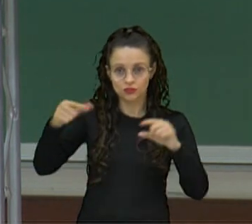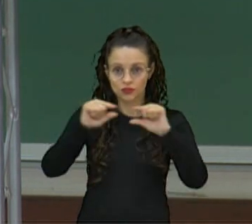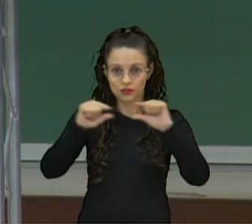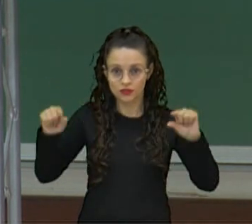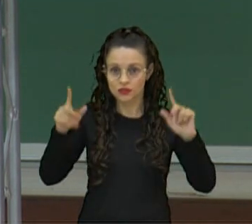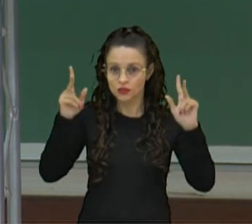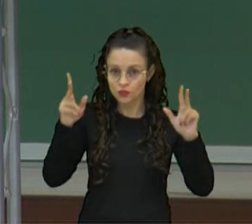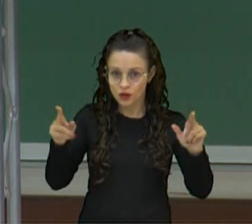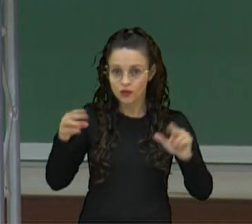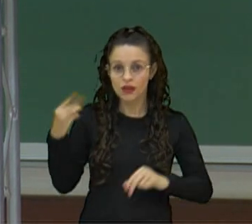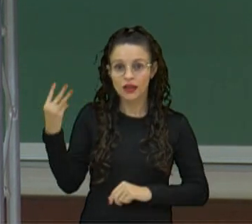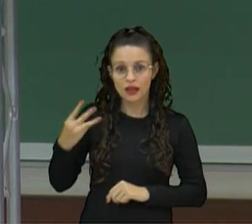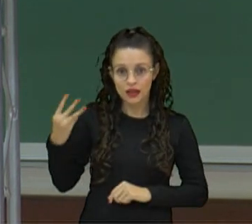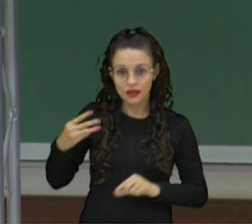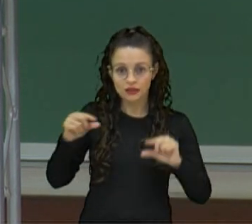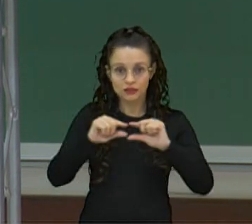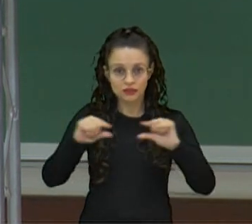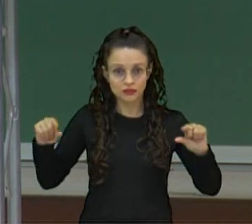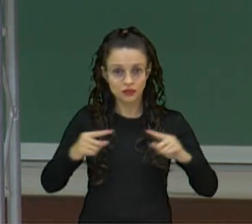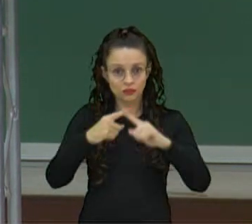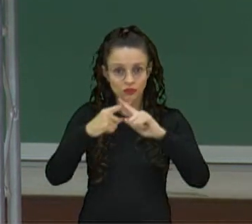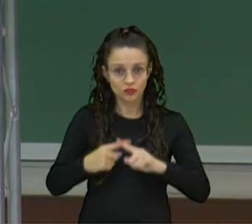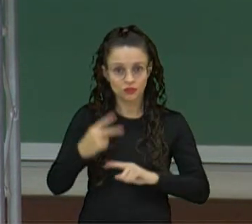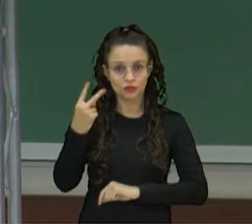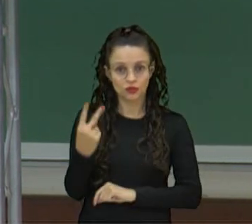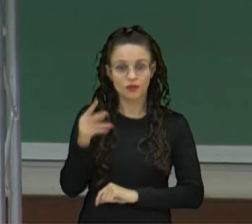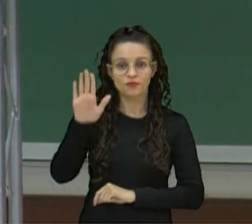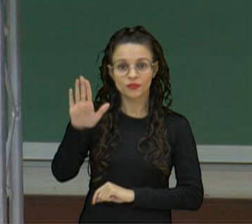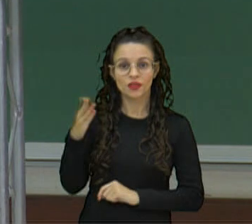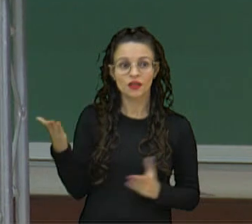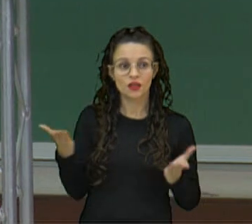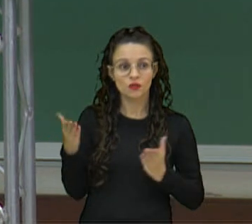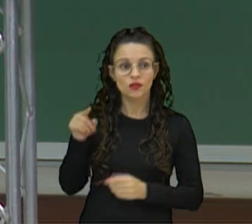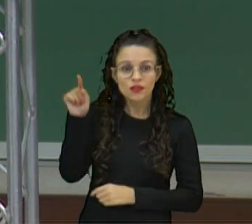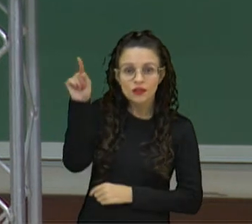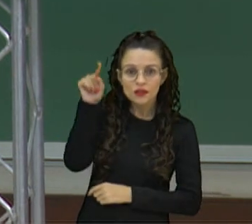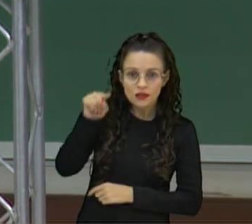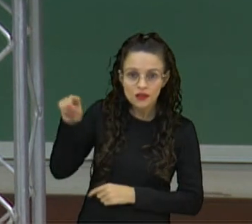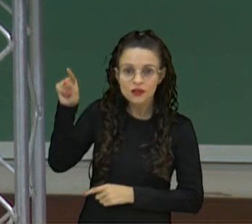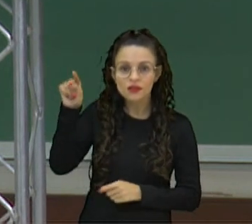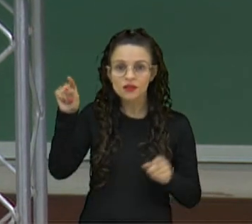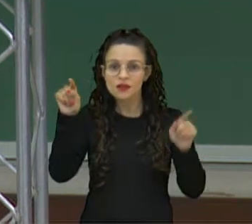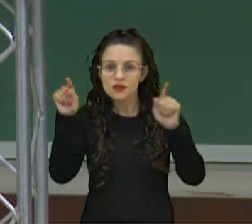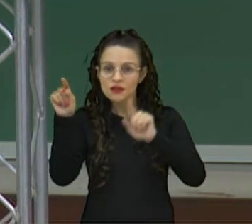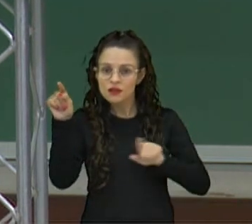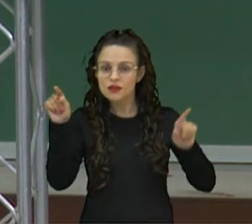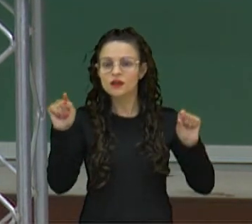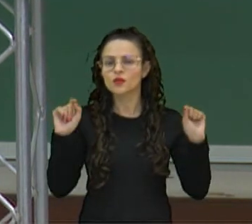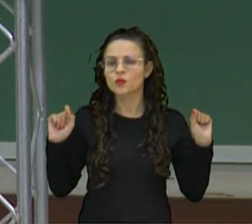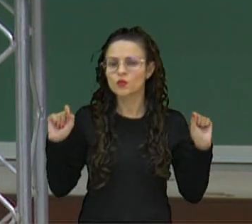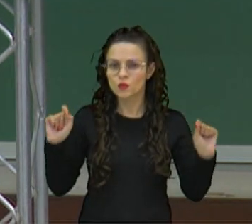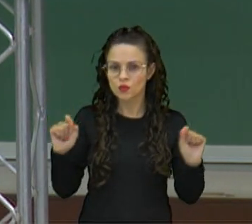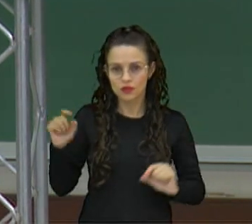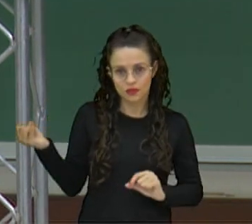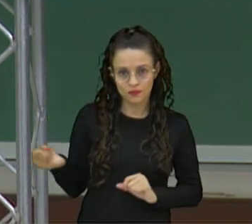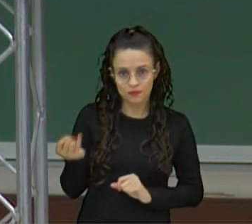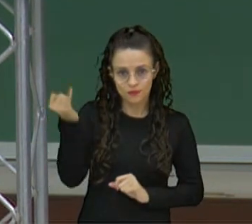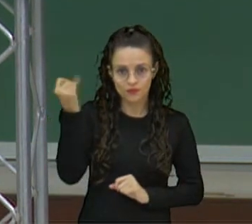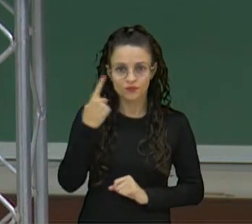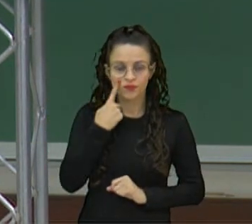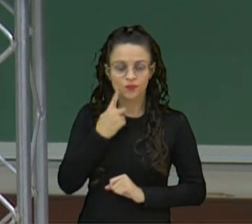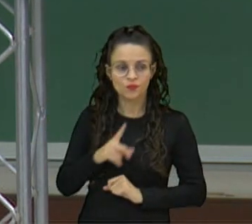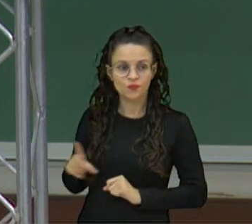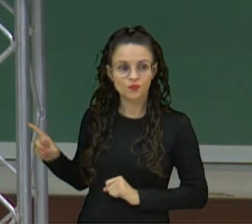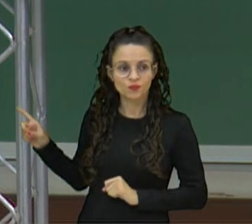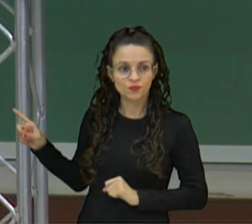terceira multiplicada por 2. Agora, eu vou circular aqui quais são as substâncias do meu interesse. Então, eu